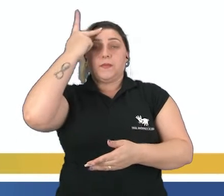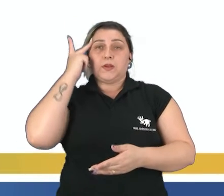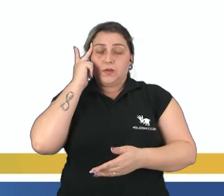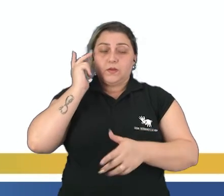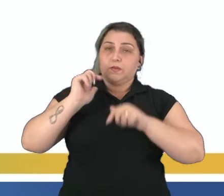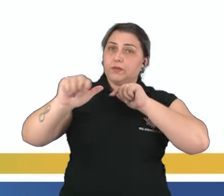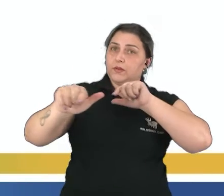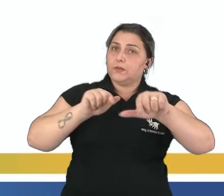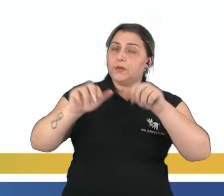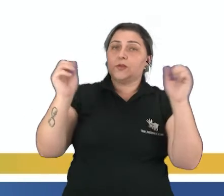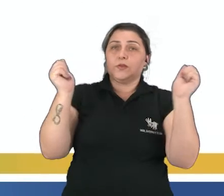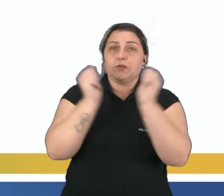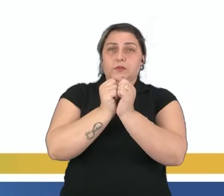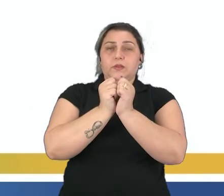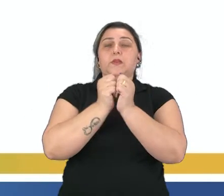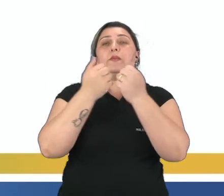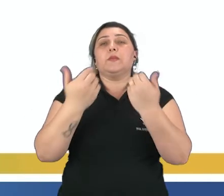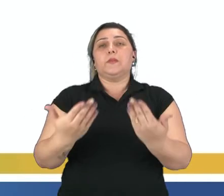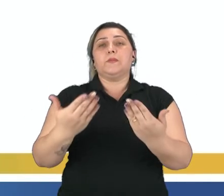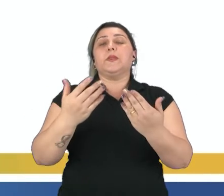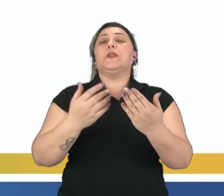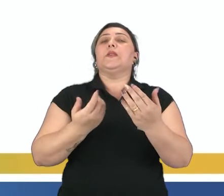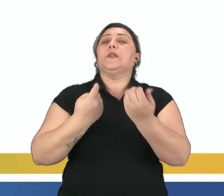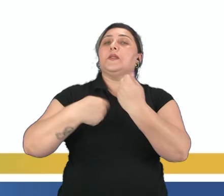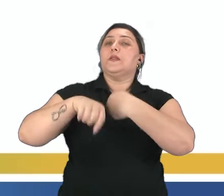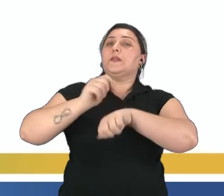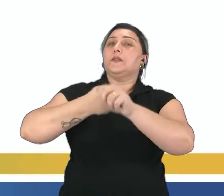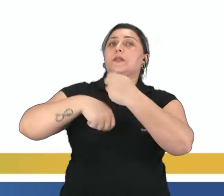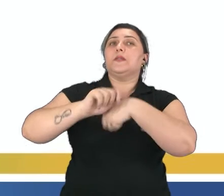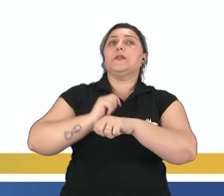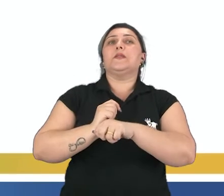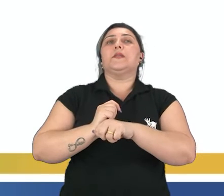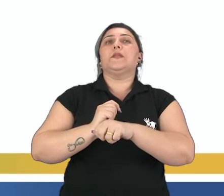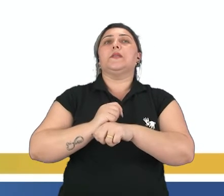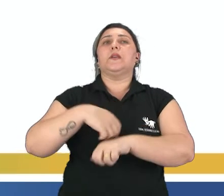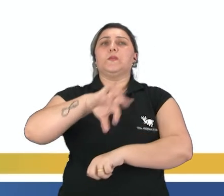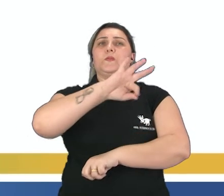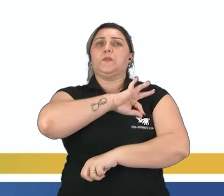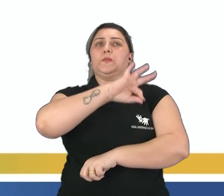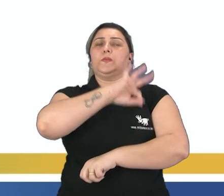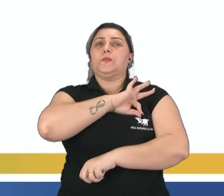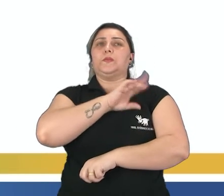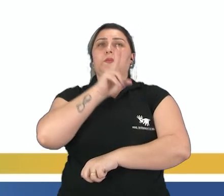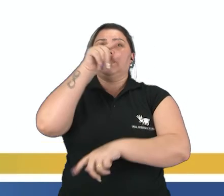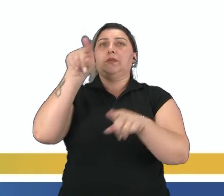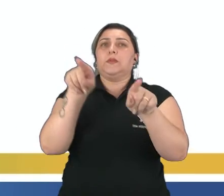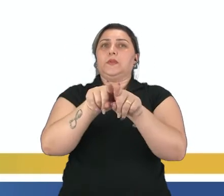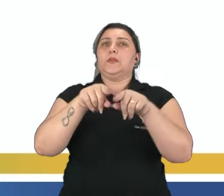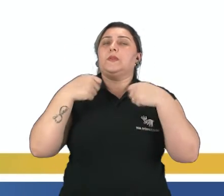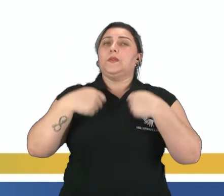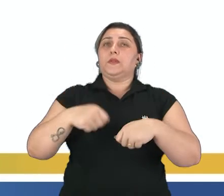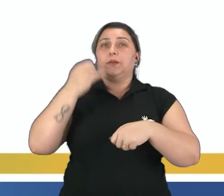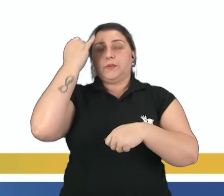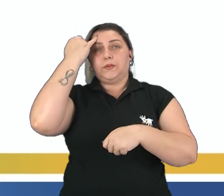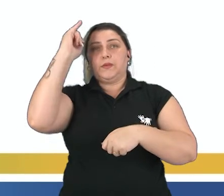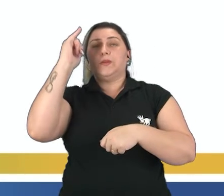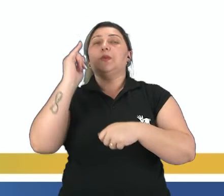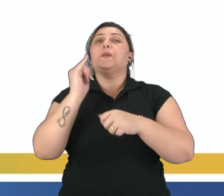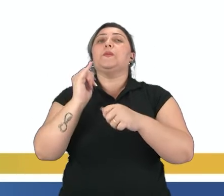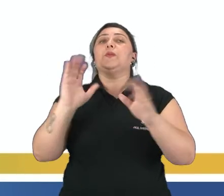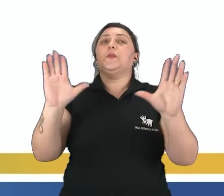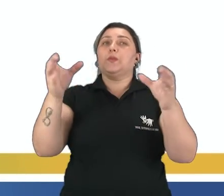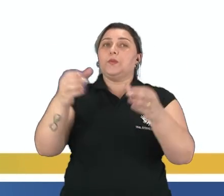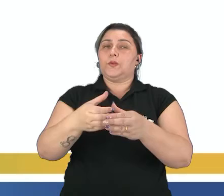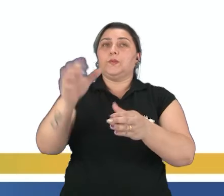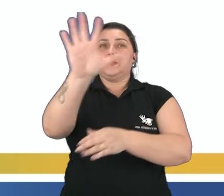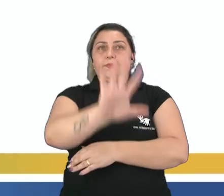vão trabalhar juntamente nesse processo de administração. A força militar, que gerou a necessidade de criação de um exército